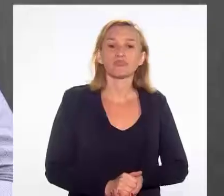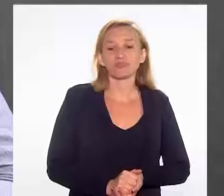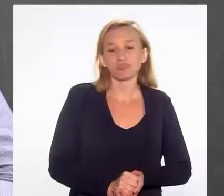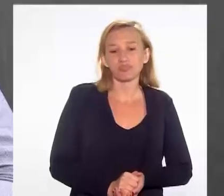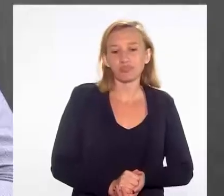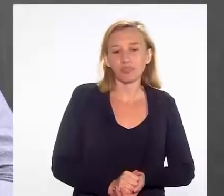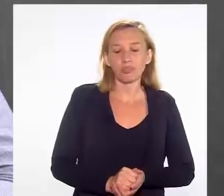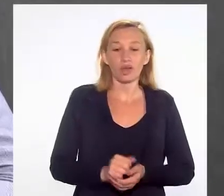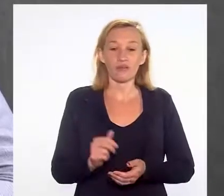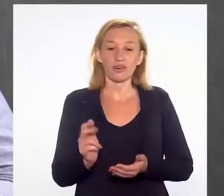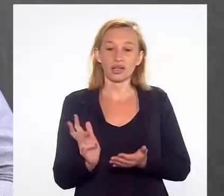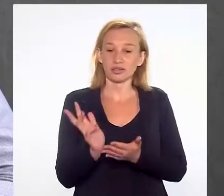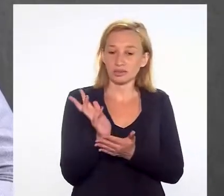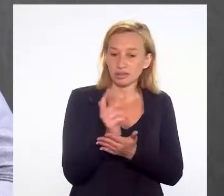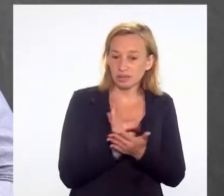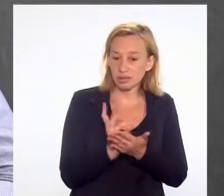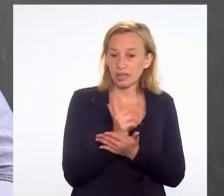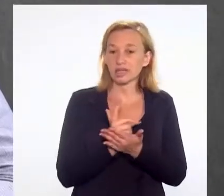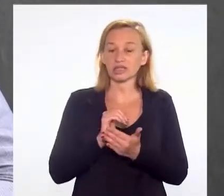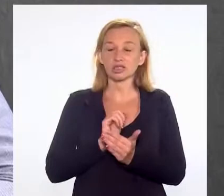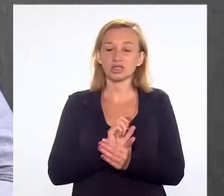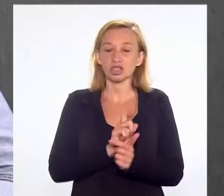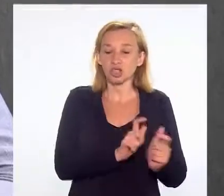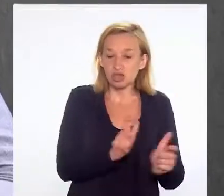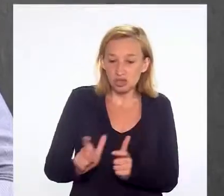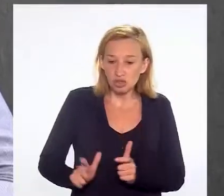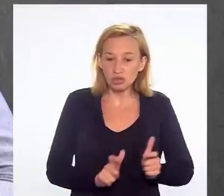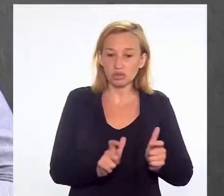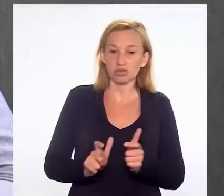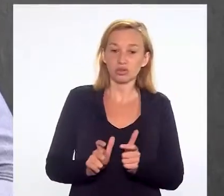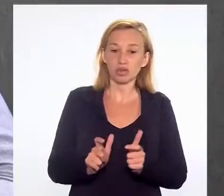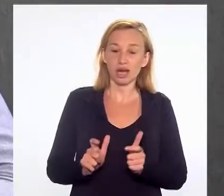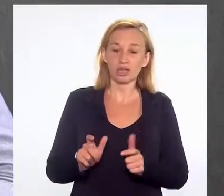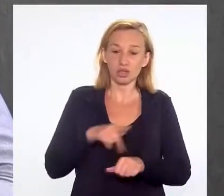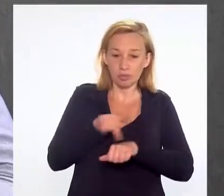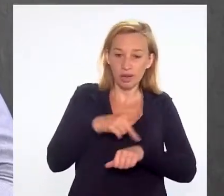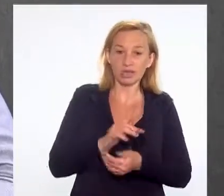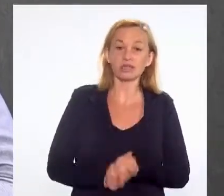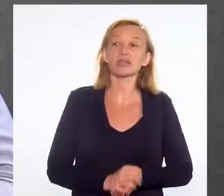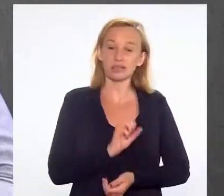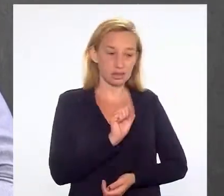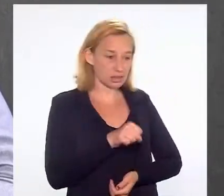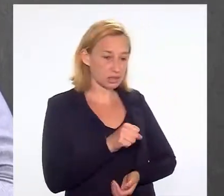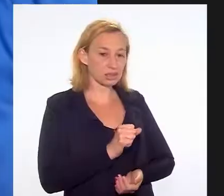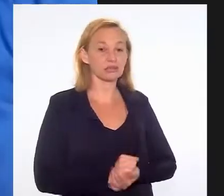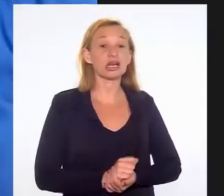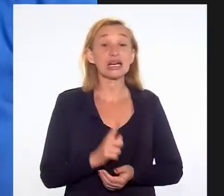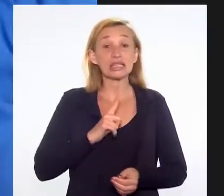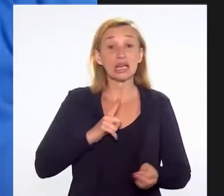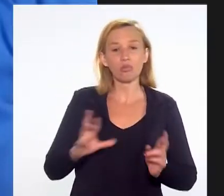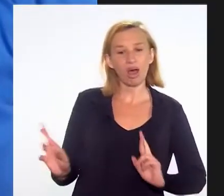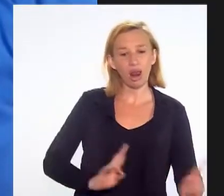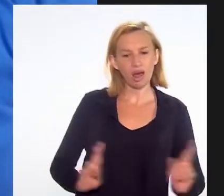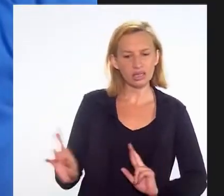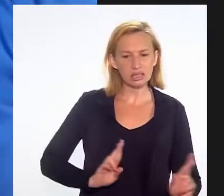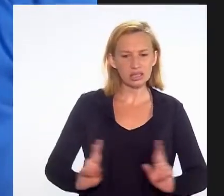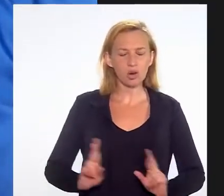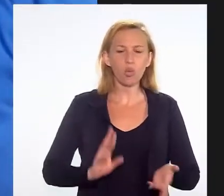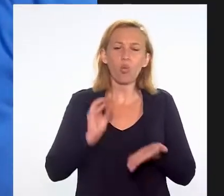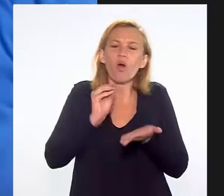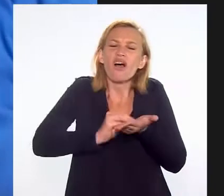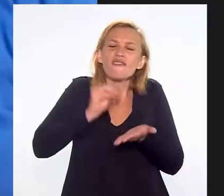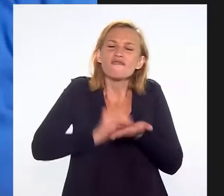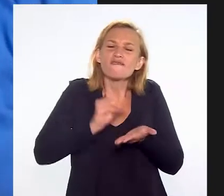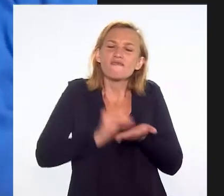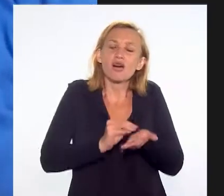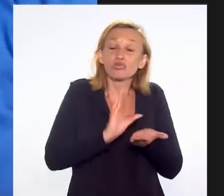Existe uma defasagem no que diz respeito ao sequenciamento, ao mapeamento dessas variações aqui no país? Isso tem